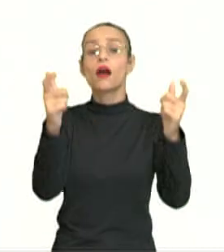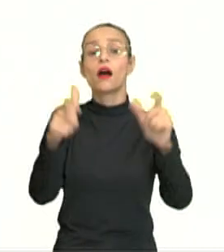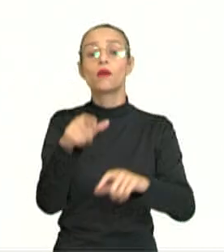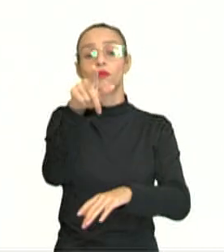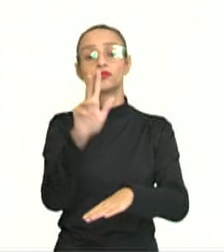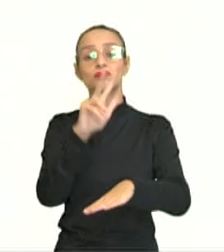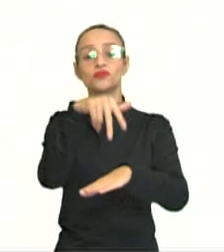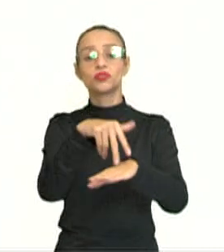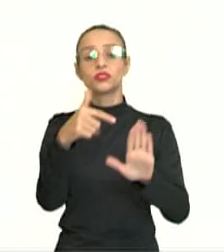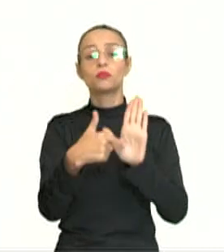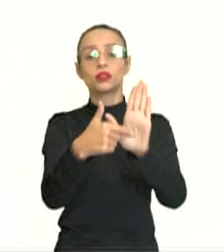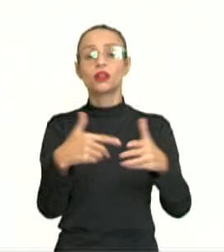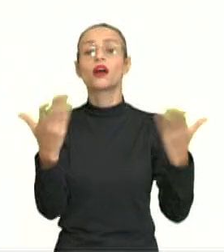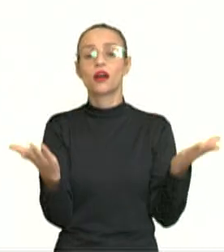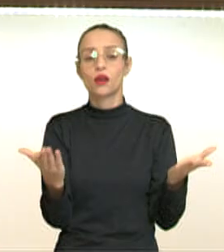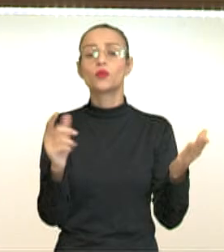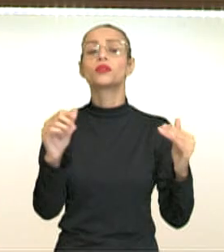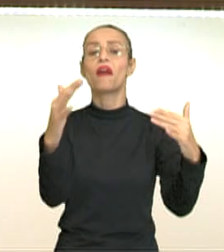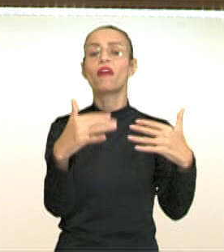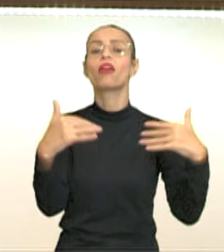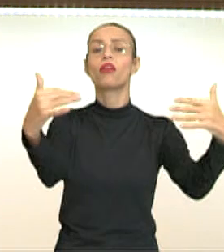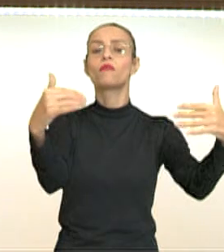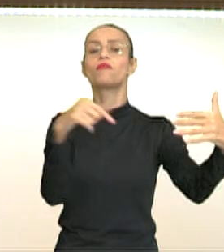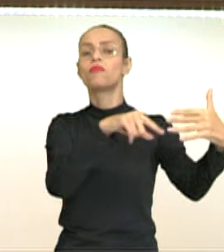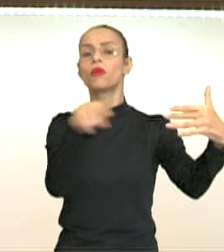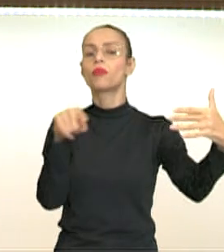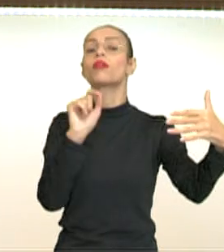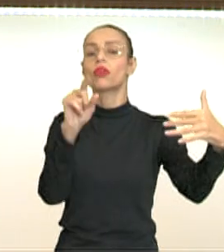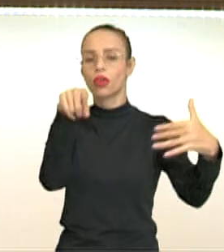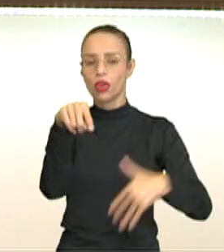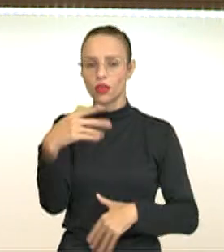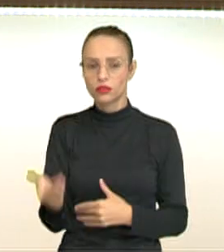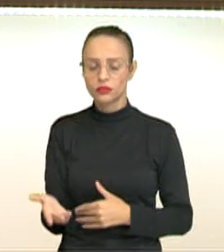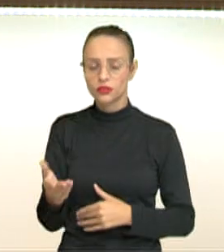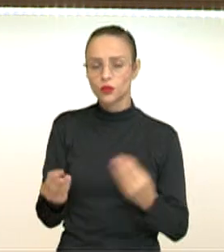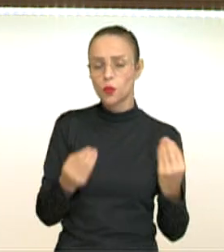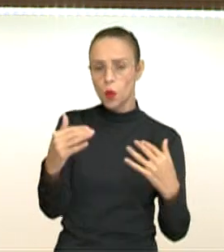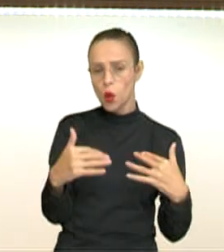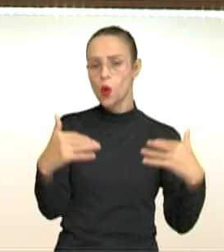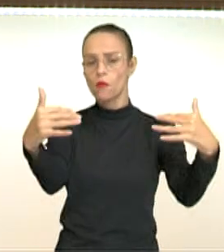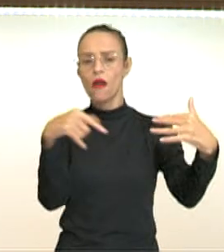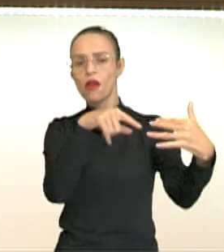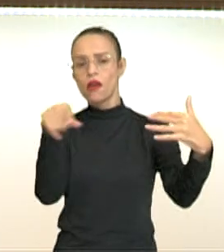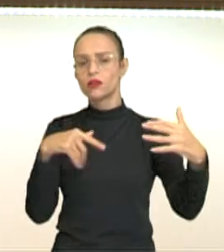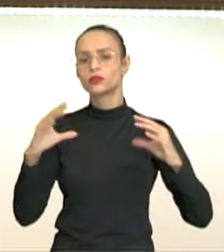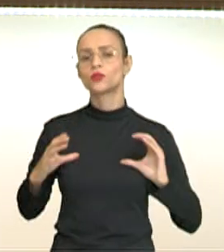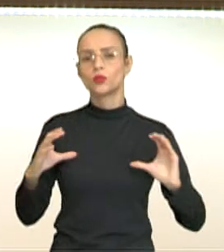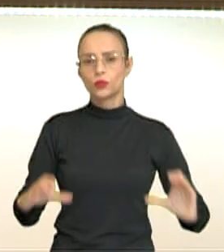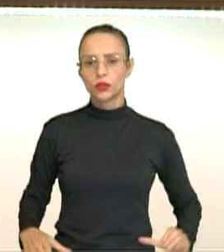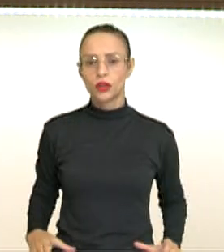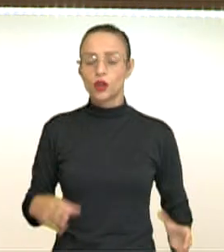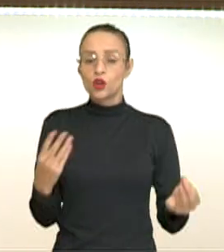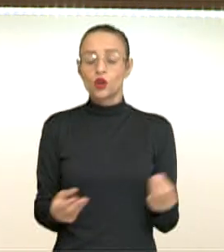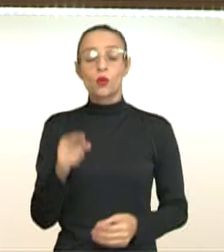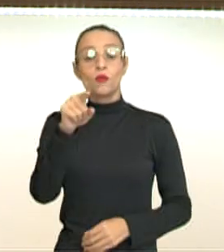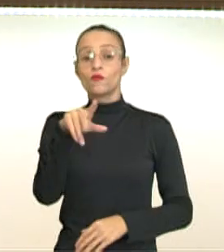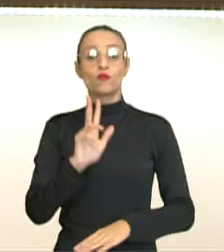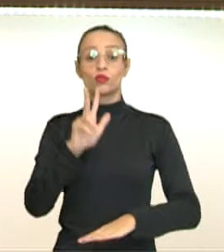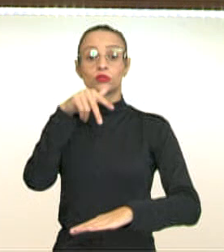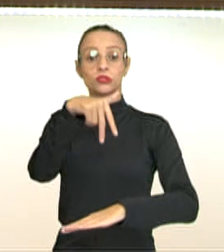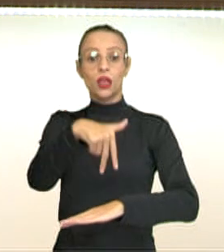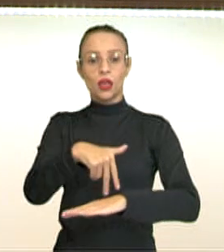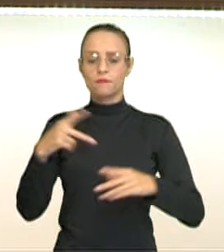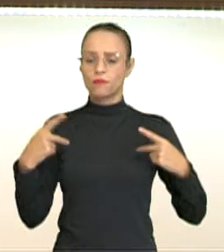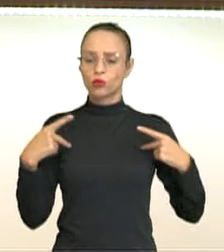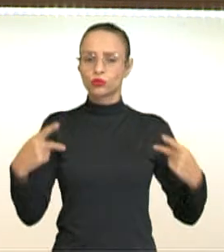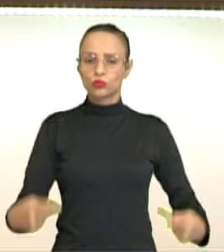você vai apresentar esse tema? Qual é o público? De que maneira esse público se comporta? Como você vai ter a